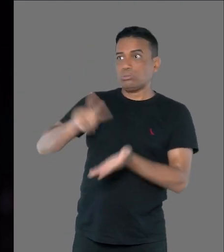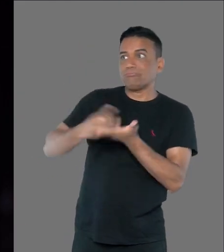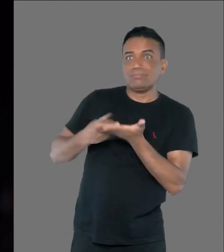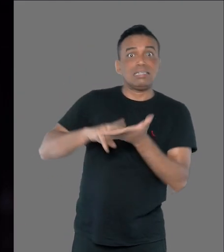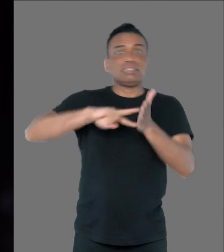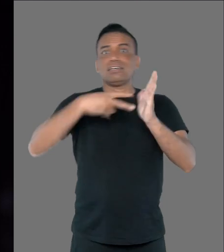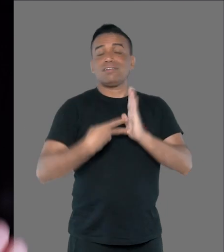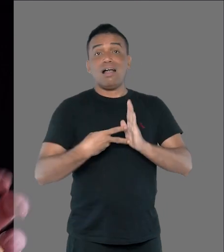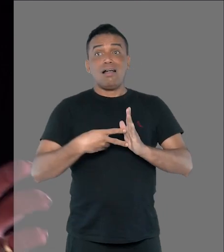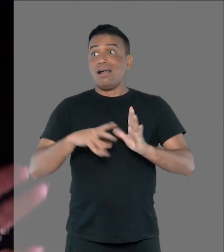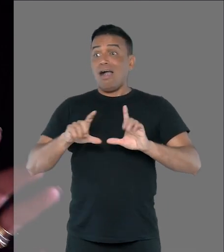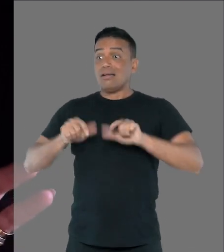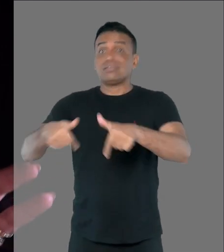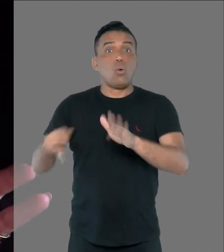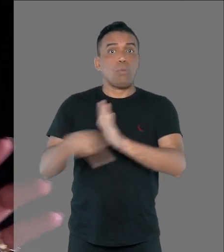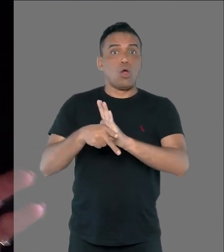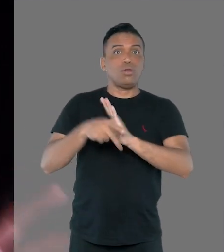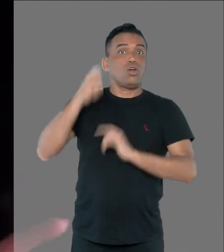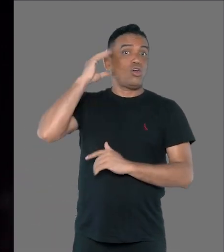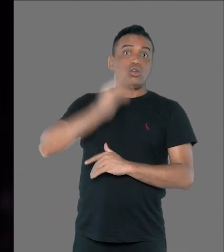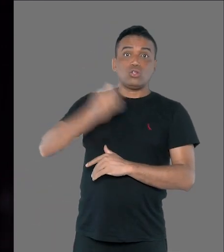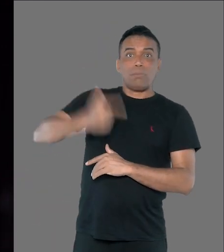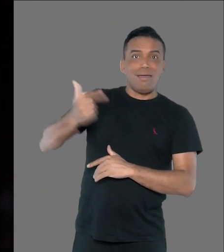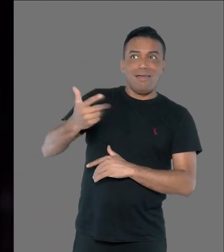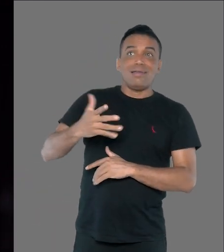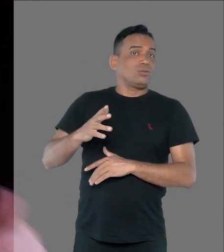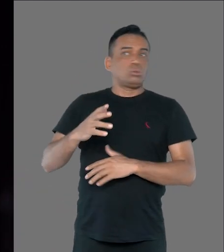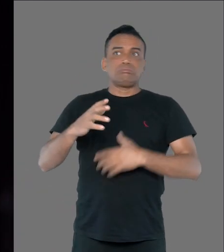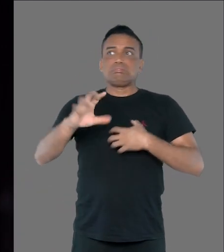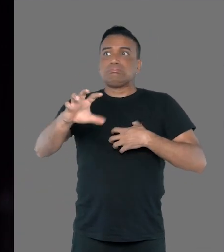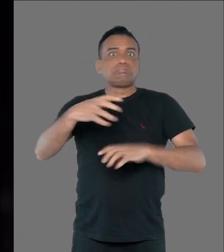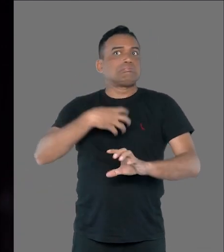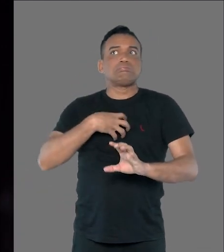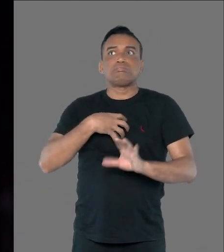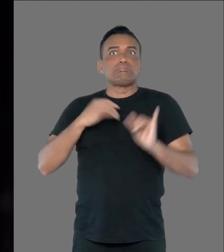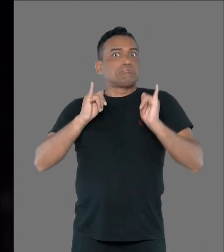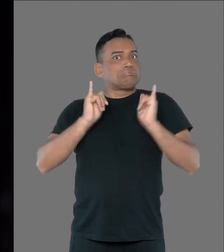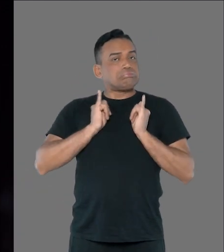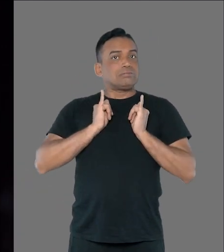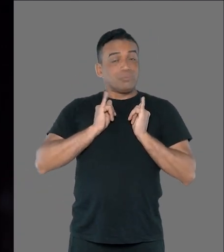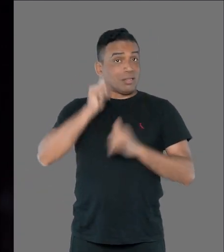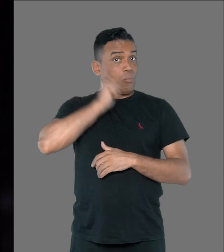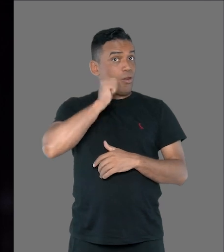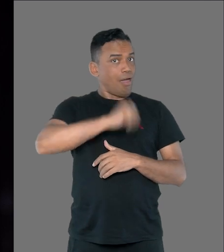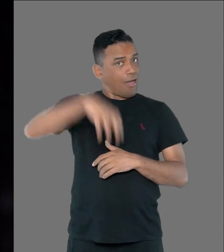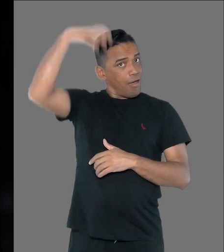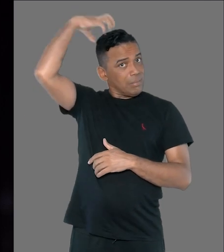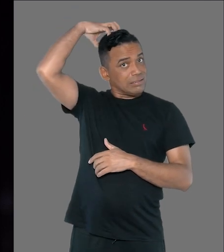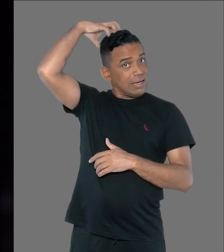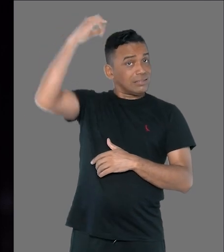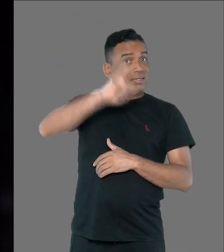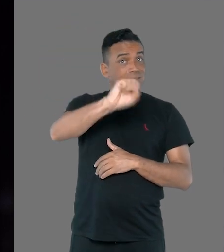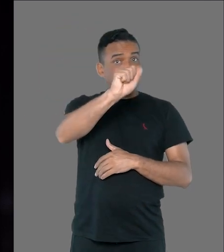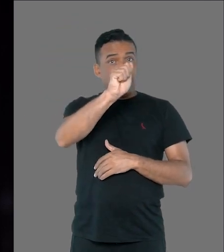de Dom Pedro nesse momento, um momento de apatia total. A princesa Isabel, por outro lado, reagiu com